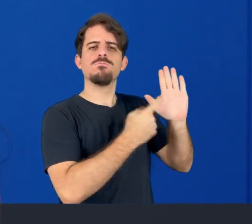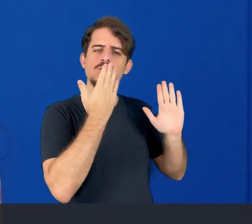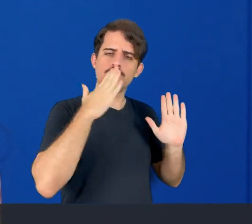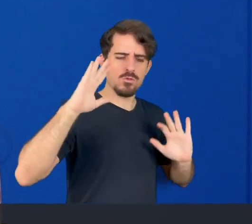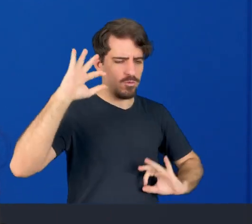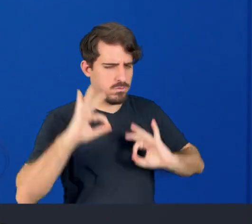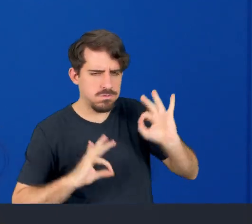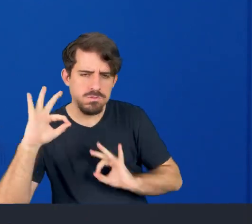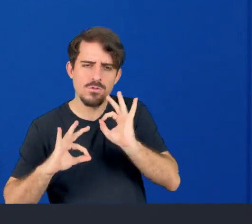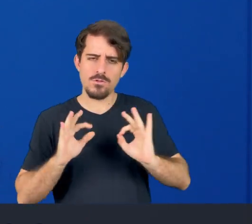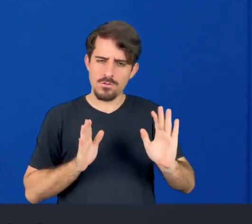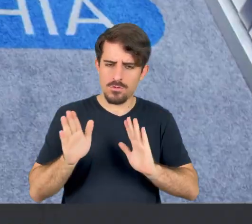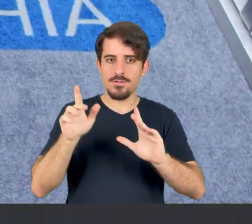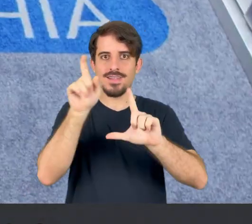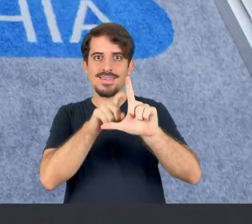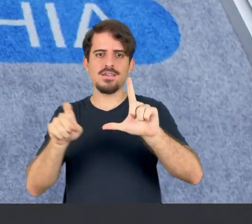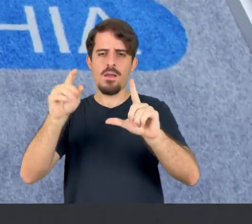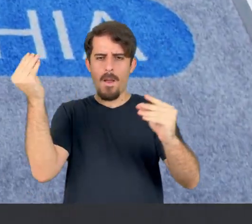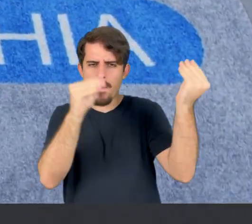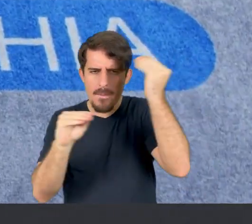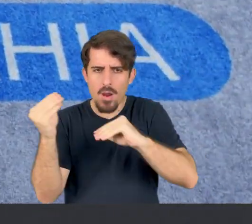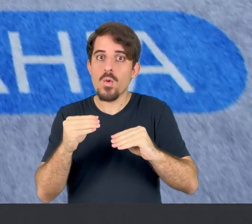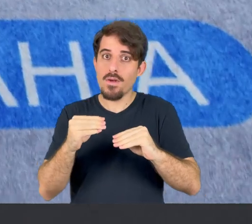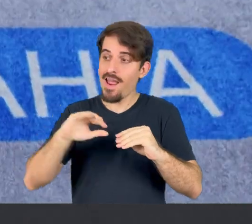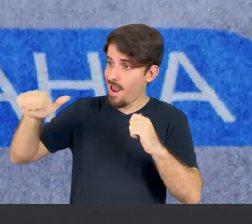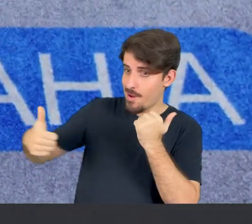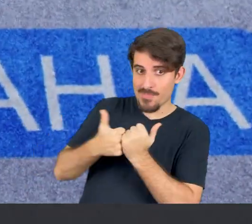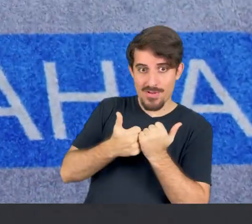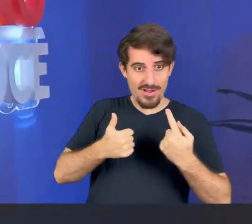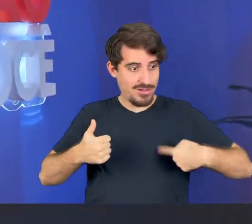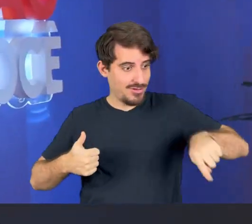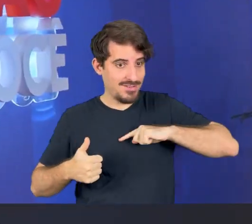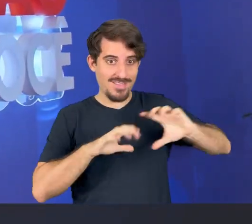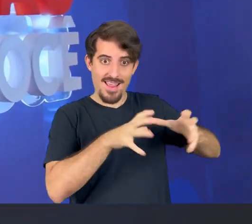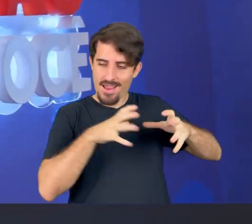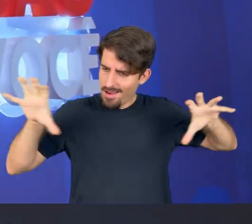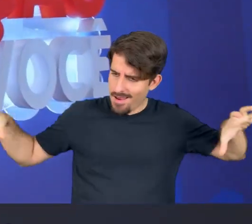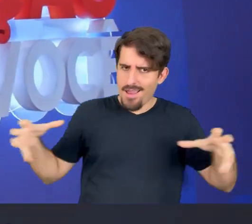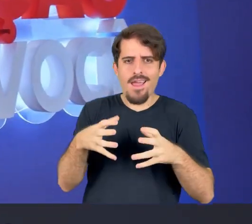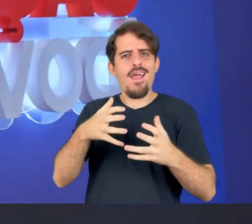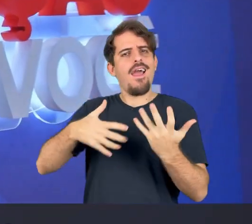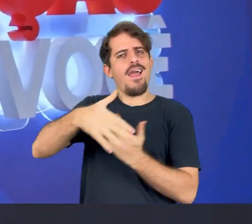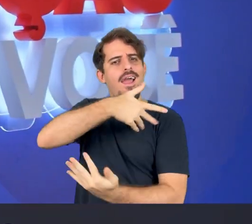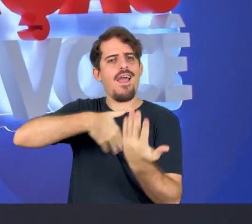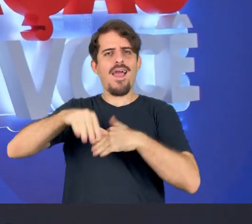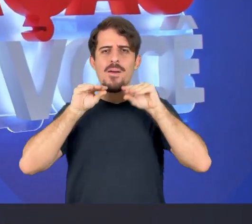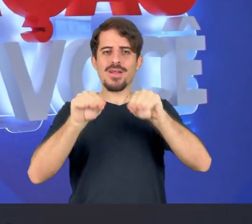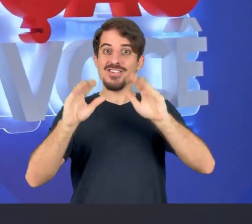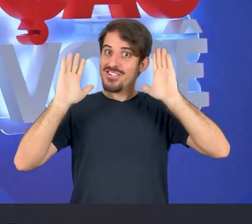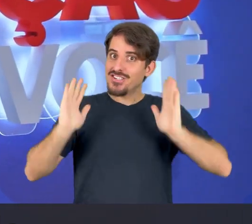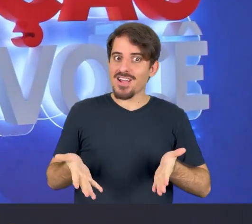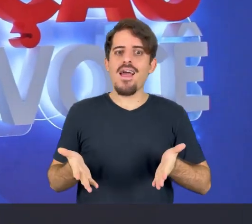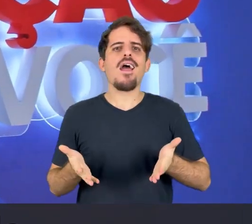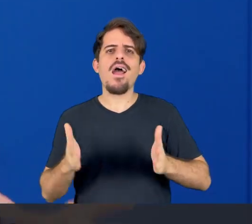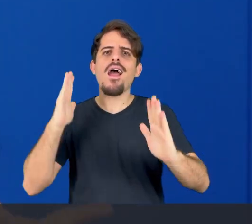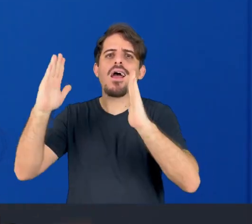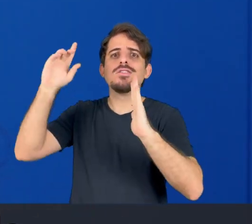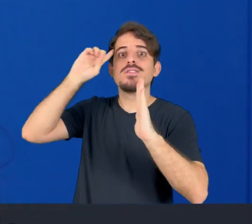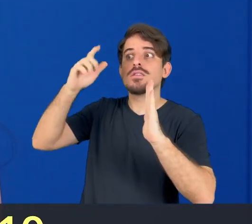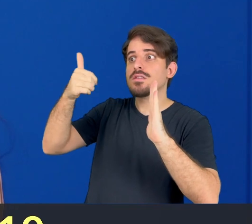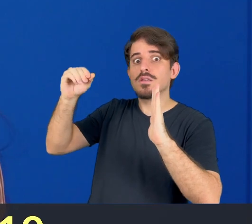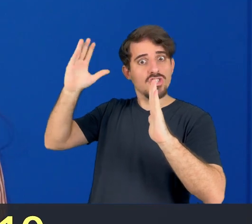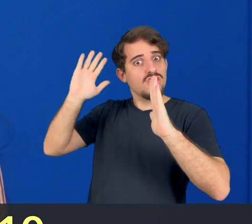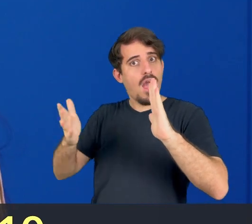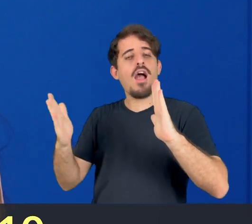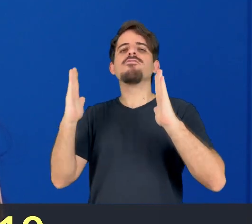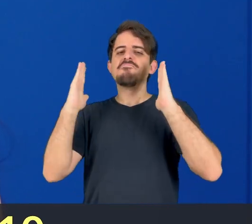grupo da Casas Bahia eles são comprometidos com a acessibilidade digital. Com o apoio da nossa equipe, toda a parte de instalação foi